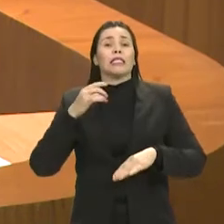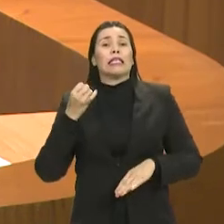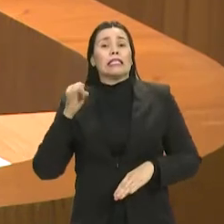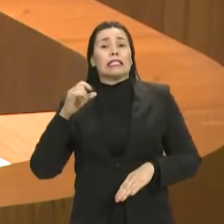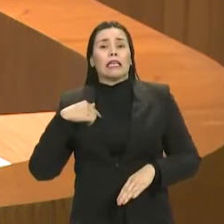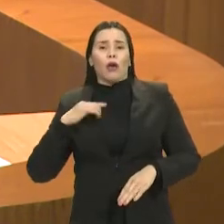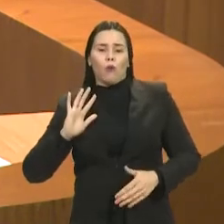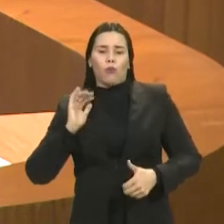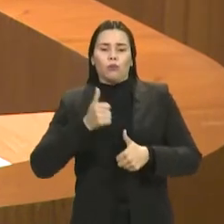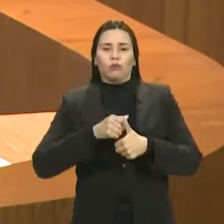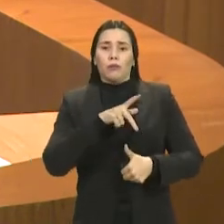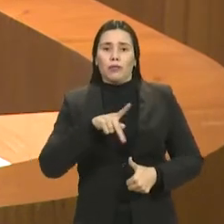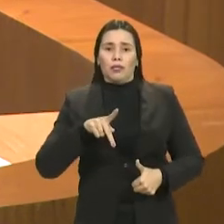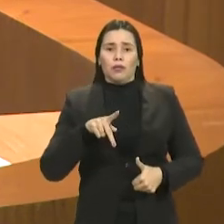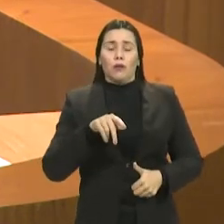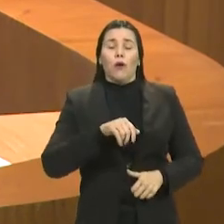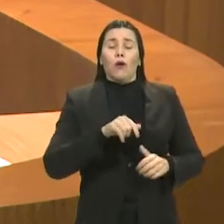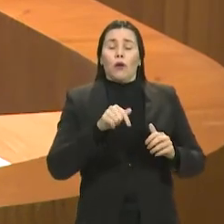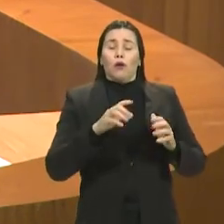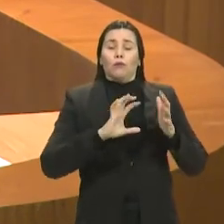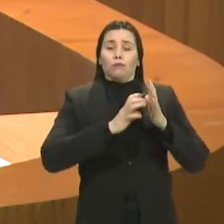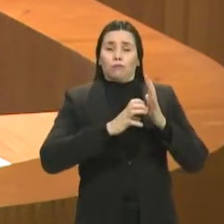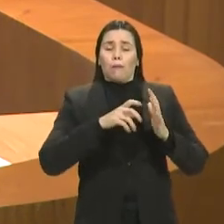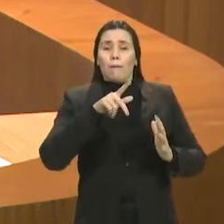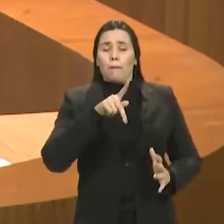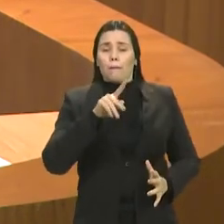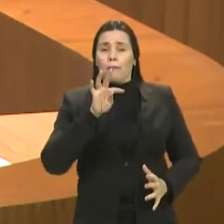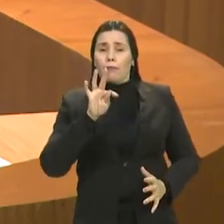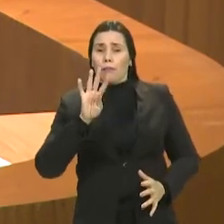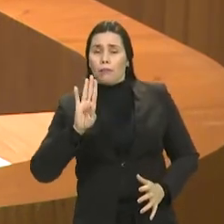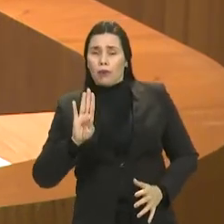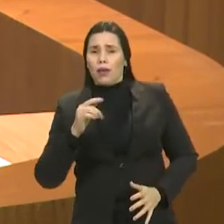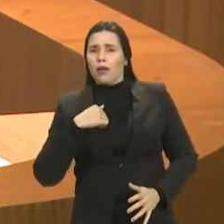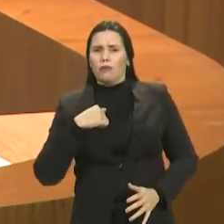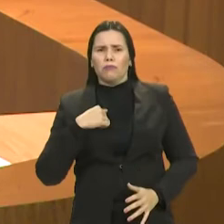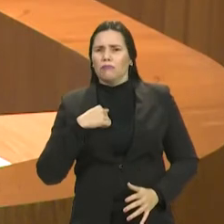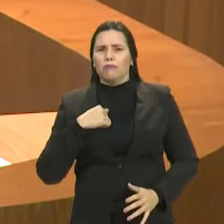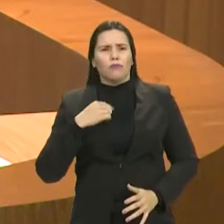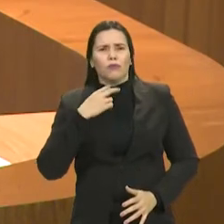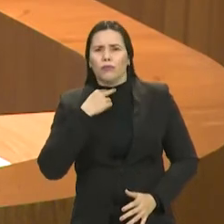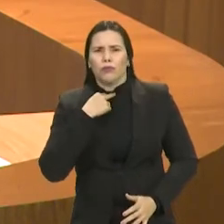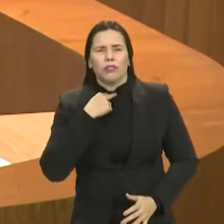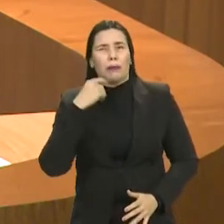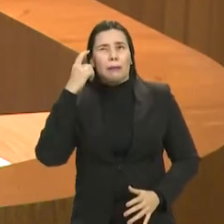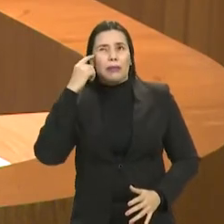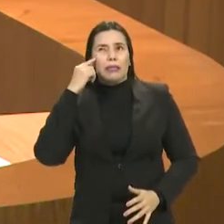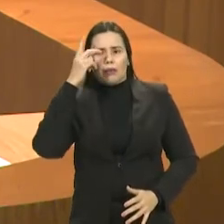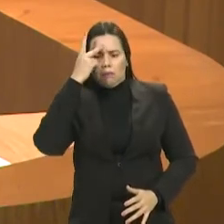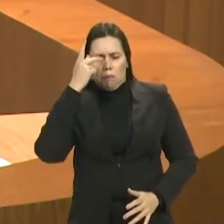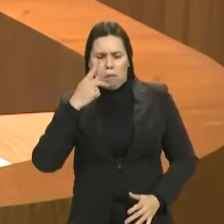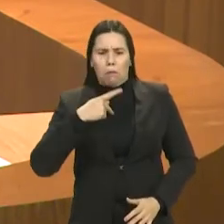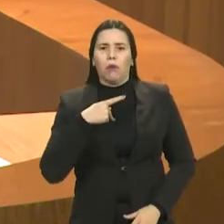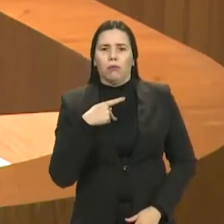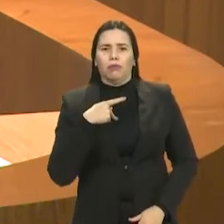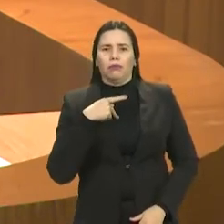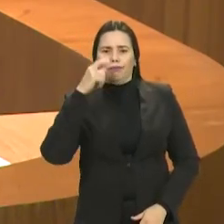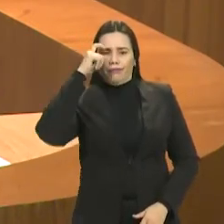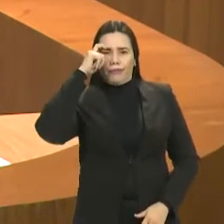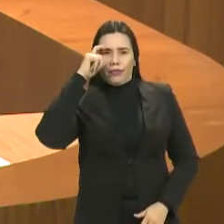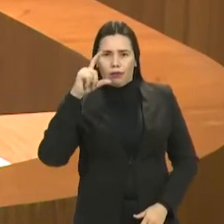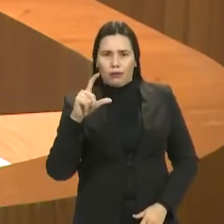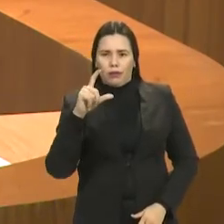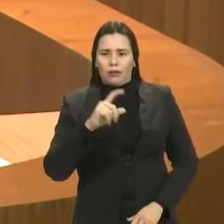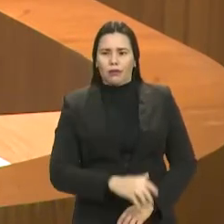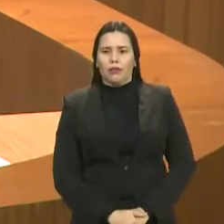eu não poderia ser egoísta é bom sempre eh você fica e querer tudo